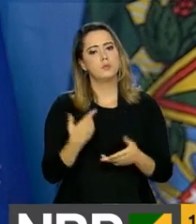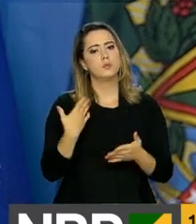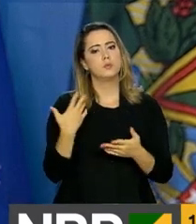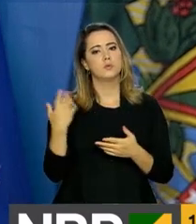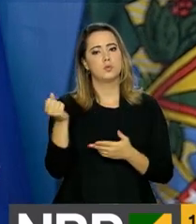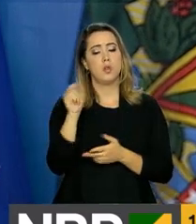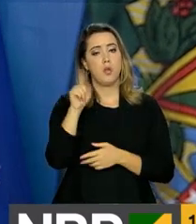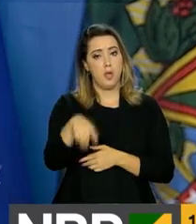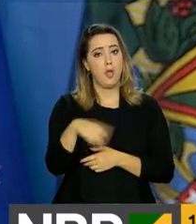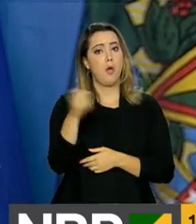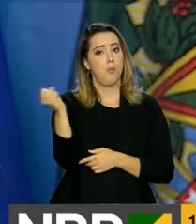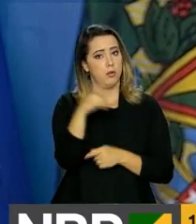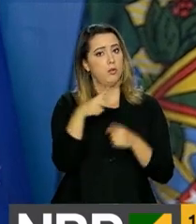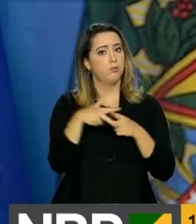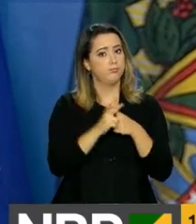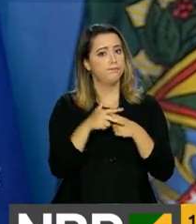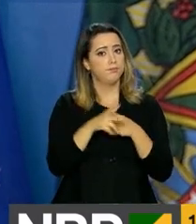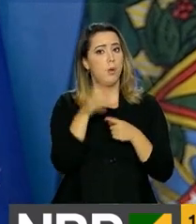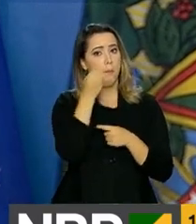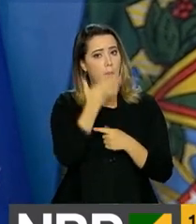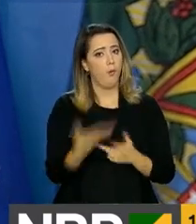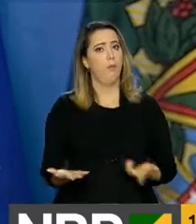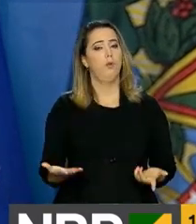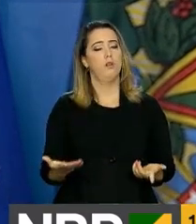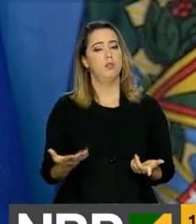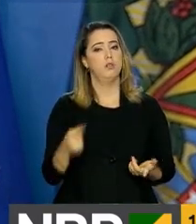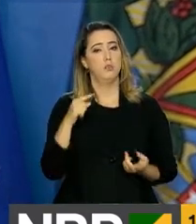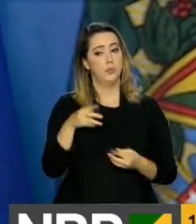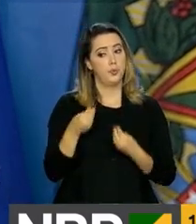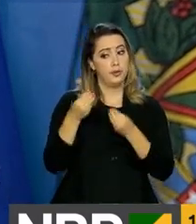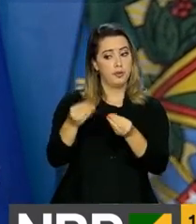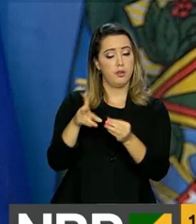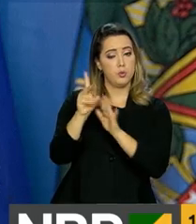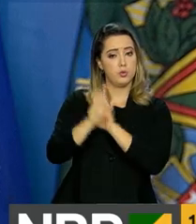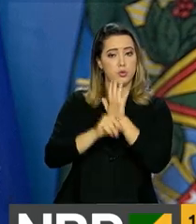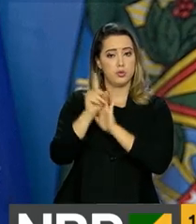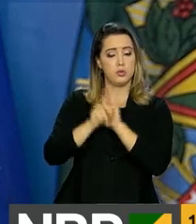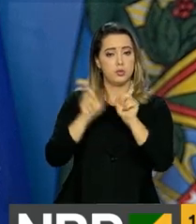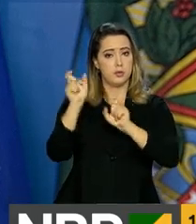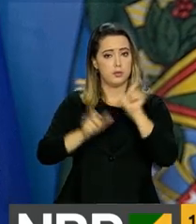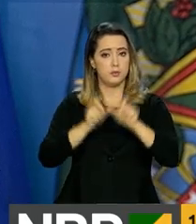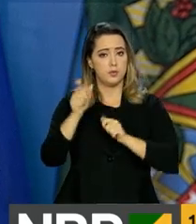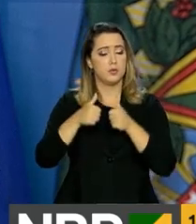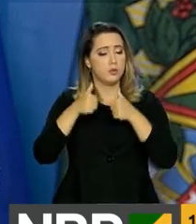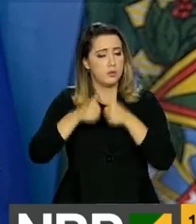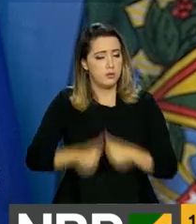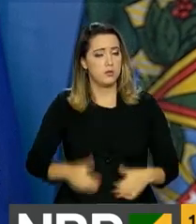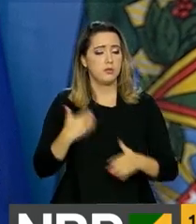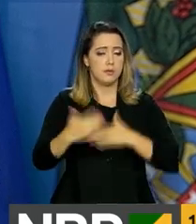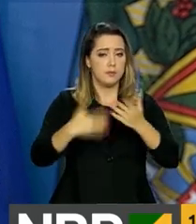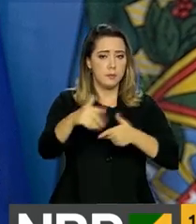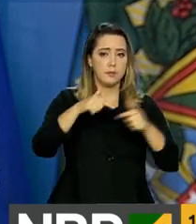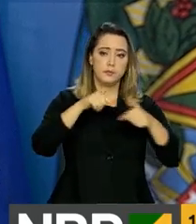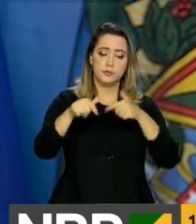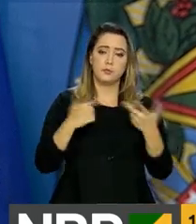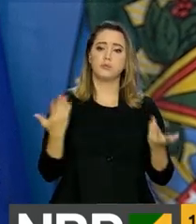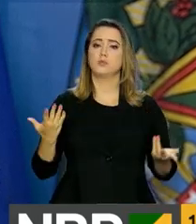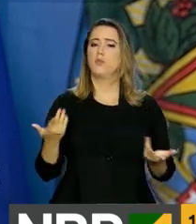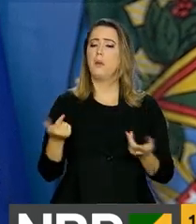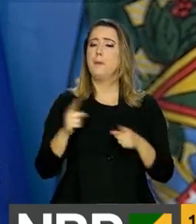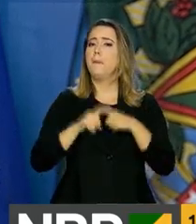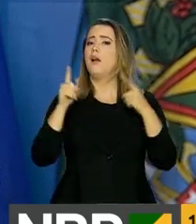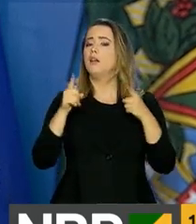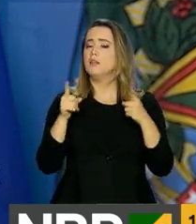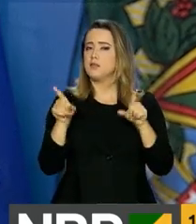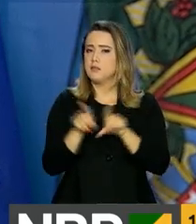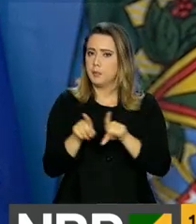racional porque ela leva em conta os direitos àqueles que já estão em atividade e por outro